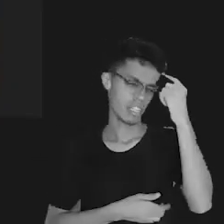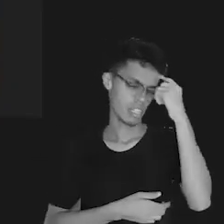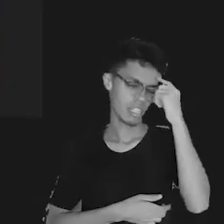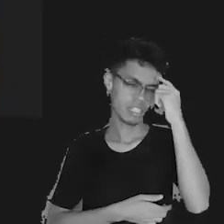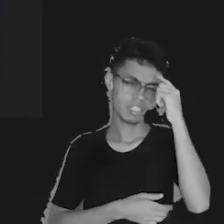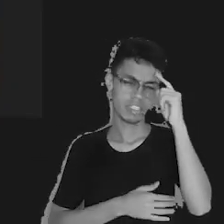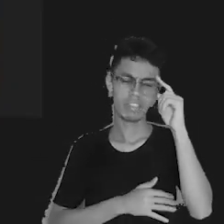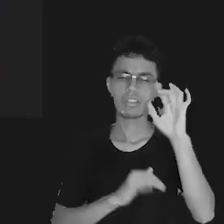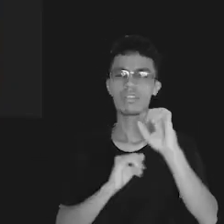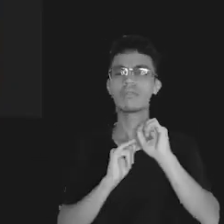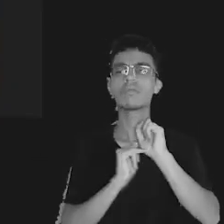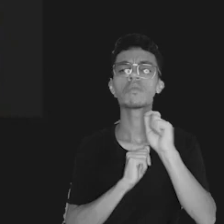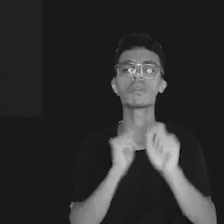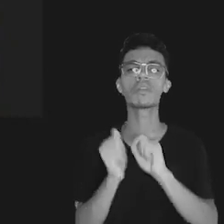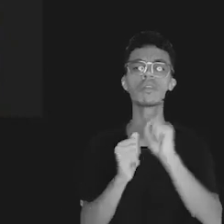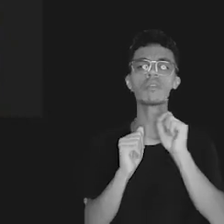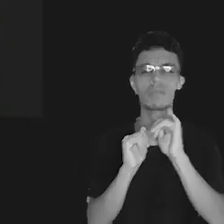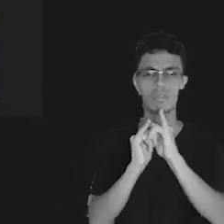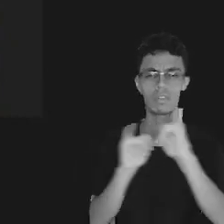o quê?